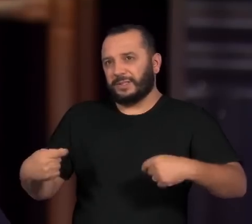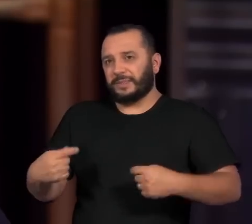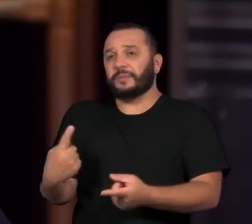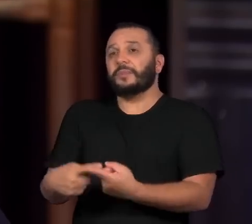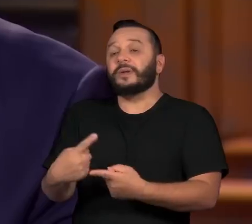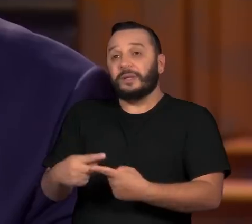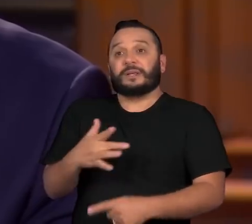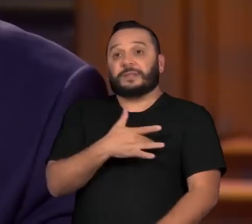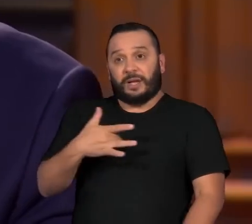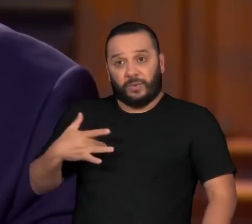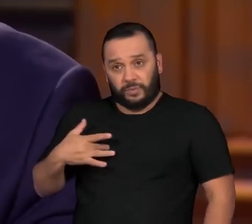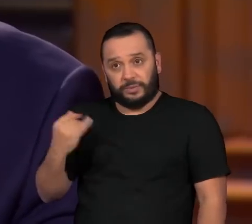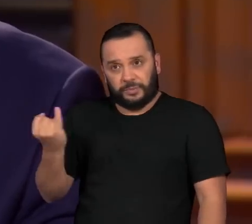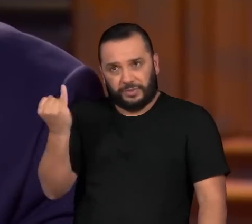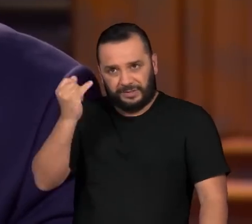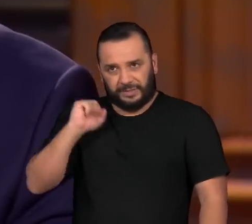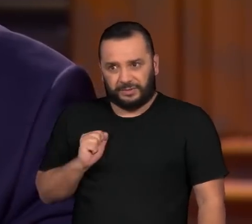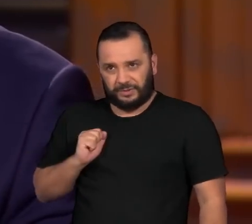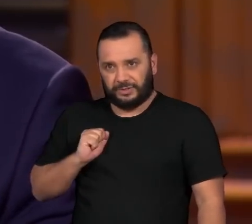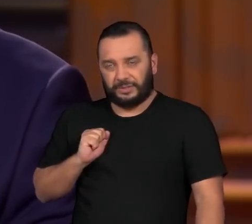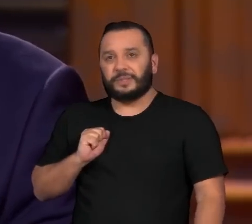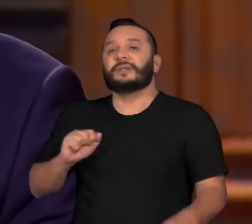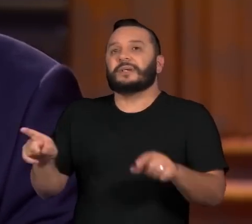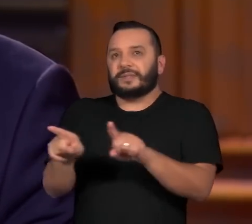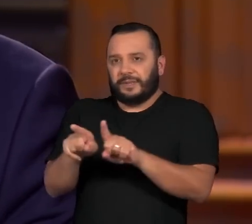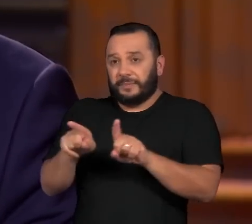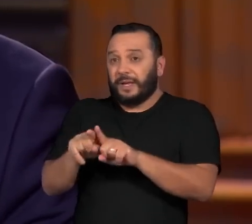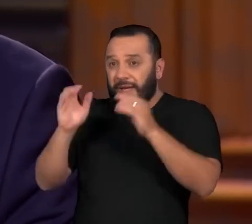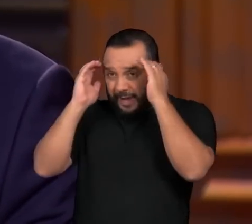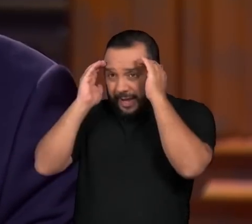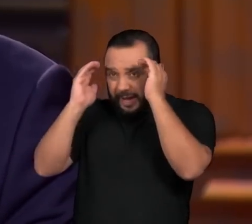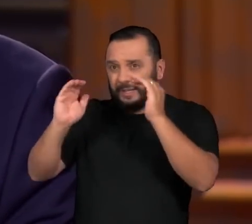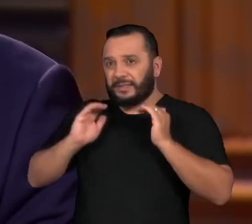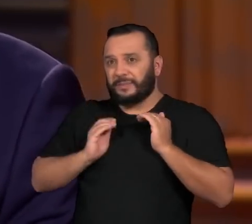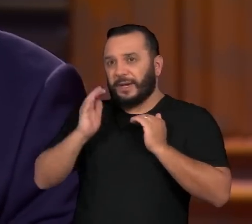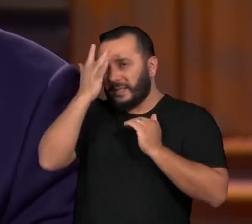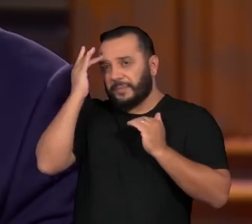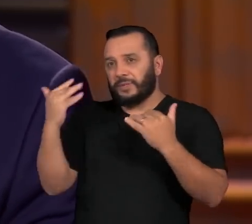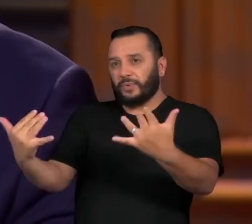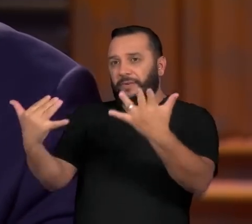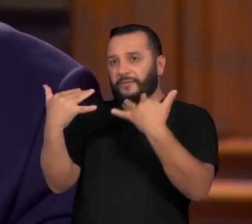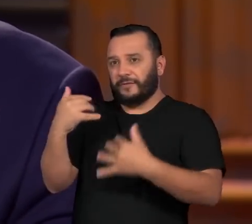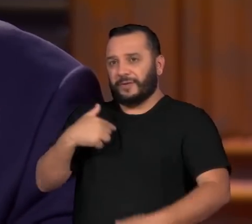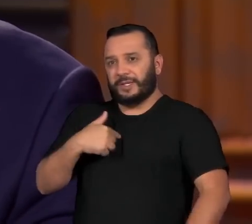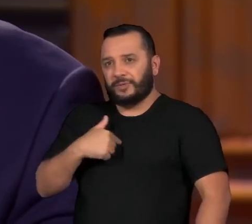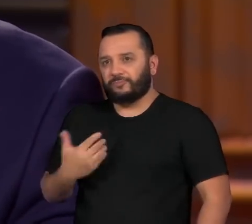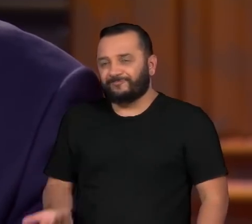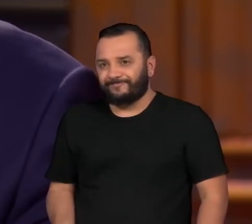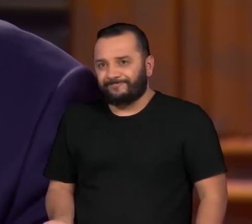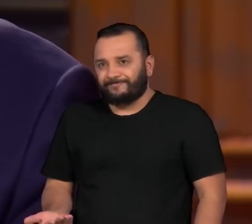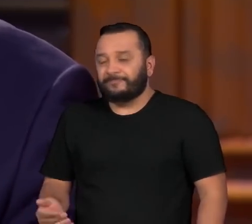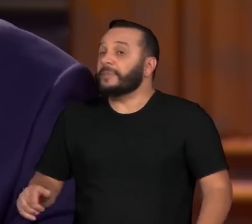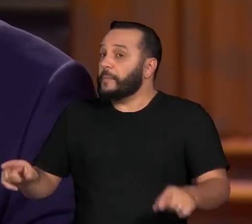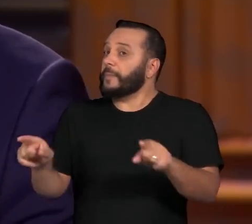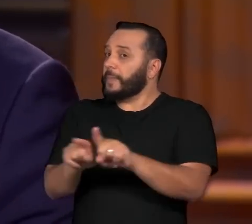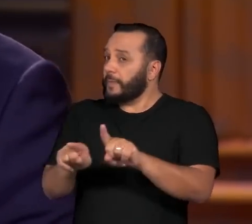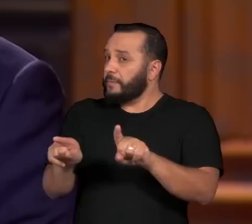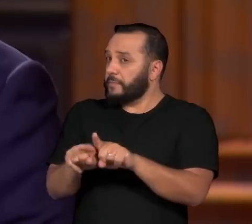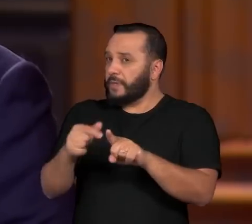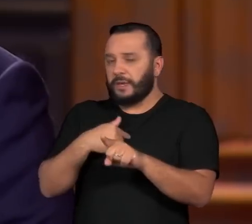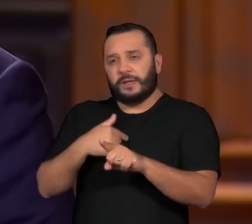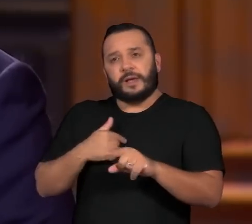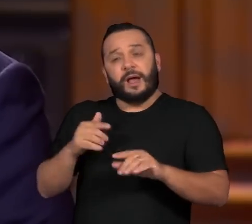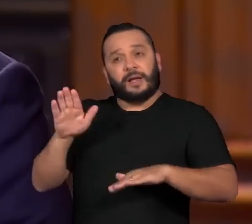saúde. Isso. Segundo, por uma questão de respeito a quem está nos acompanhando. E também porque às vezes,